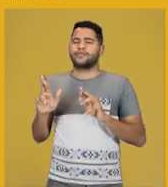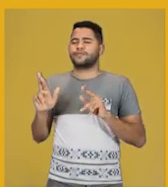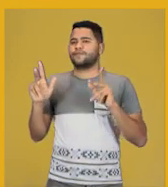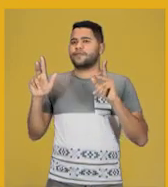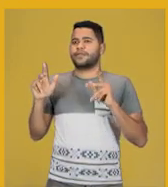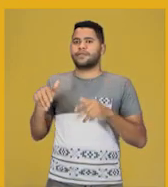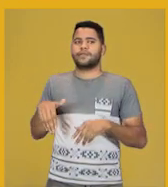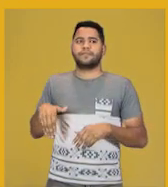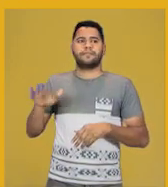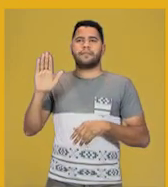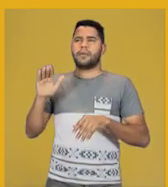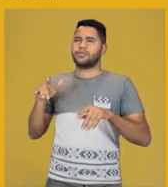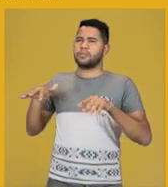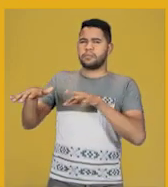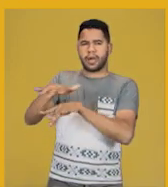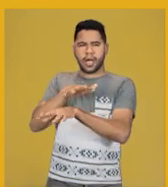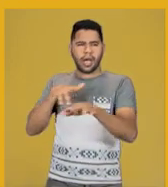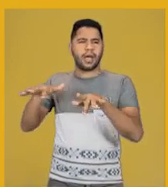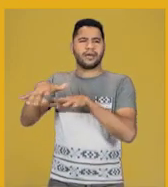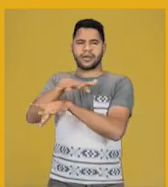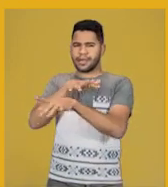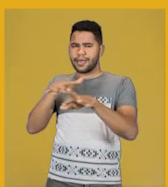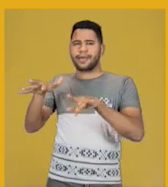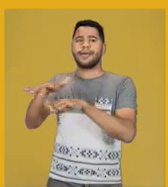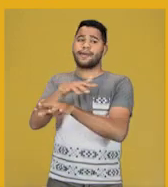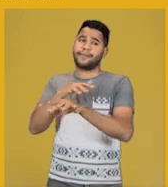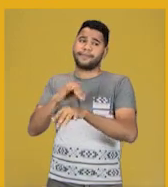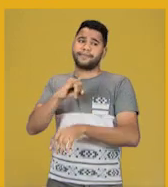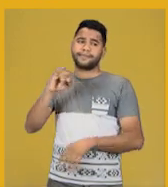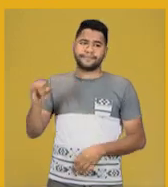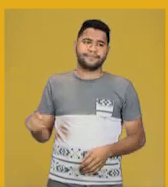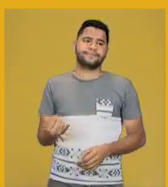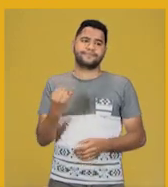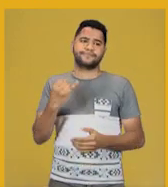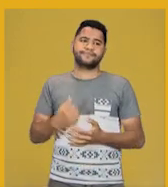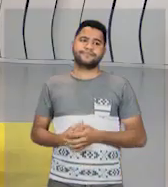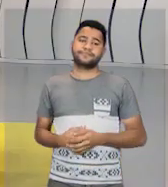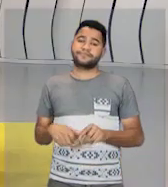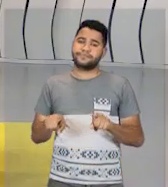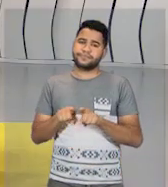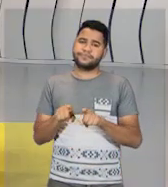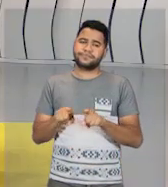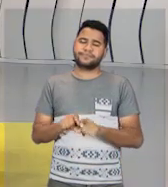muito mais agitada e tal tem essa essas vantagens também